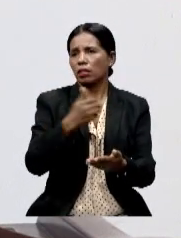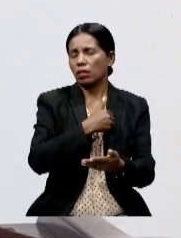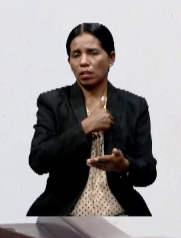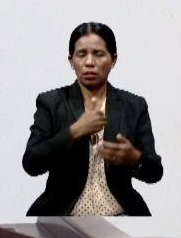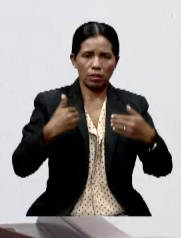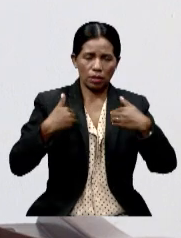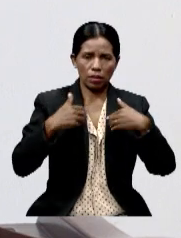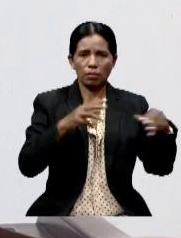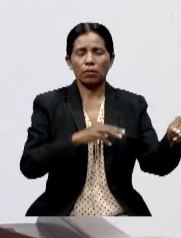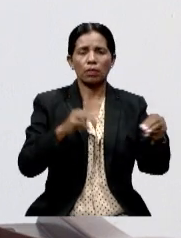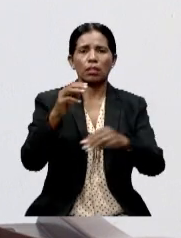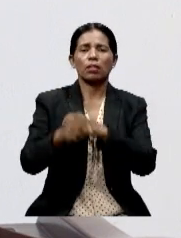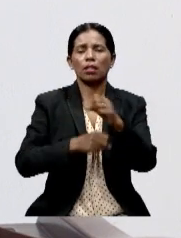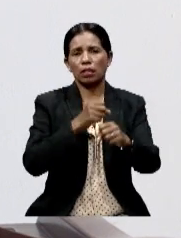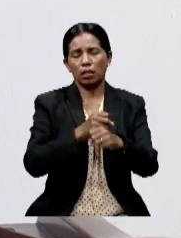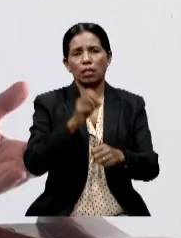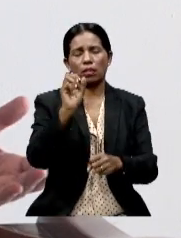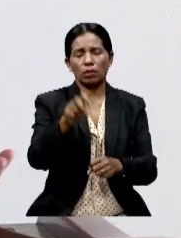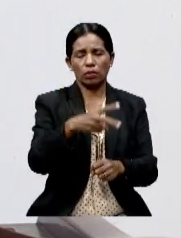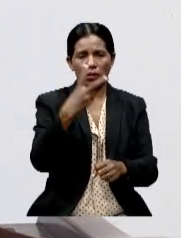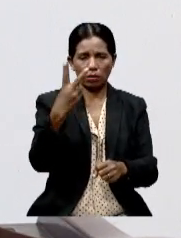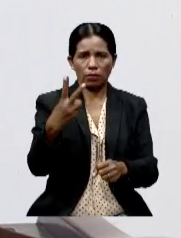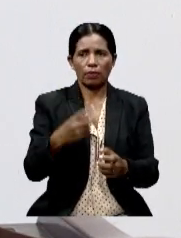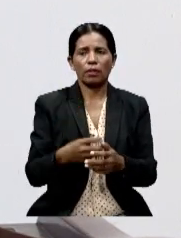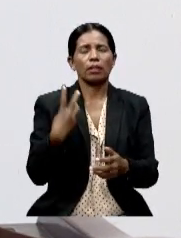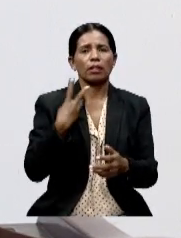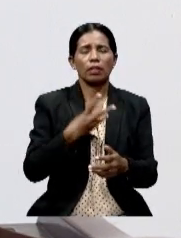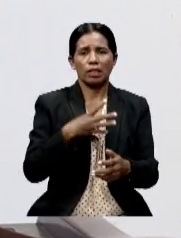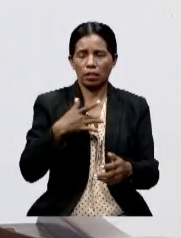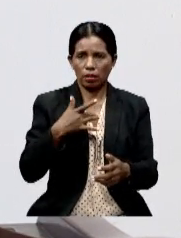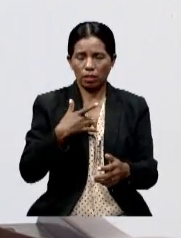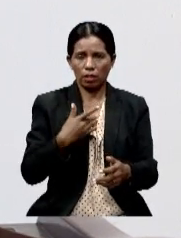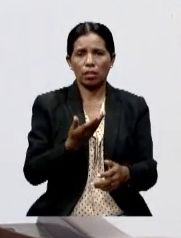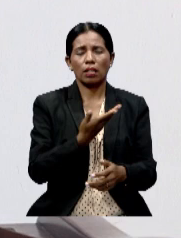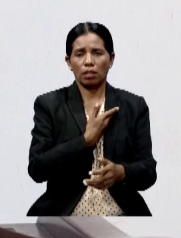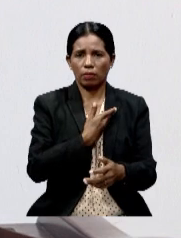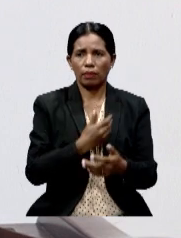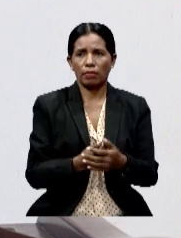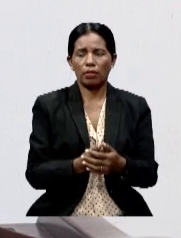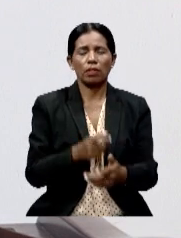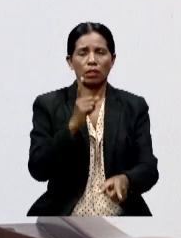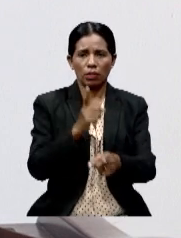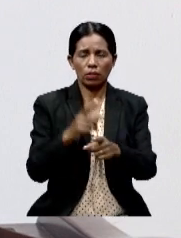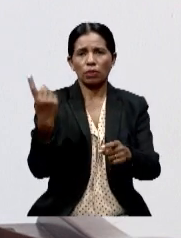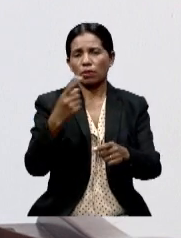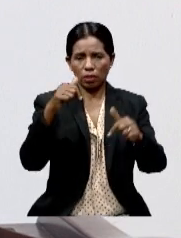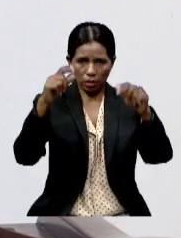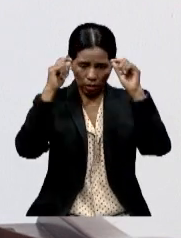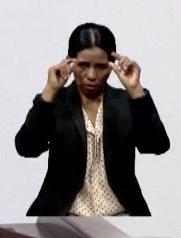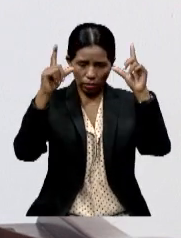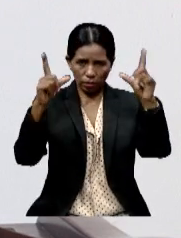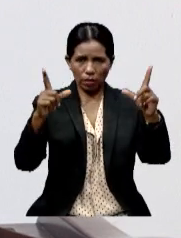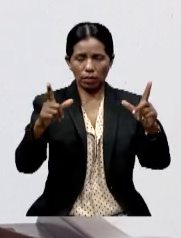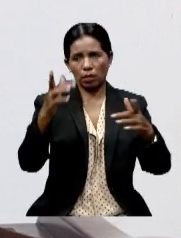mudança durante tina sa nossa rua. Foi na lais ne deit, mas que está sente que a inflação nessa é. E dane lá os de Timor-Leste nian